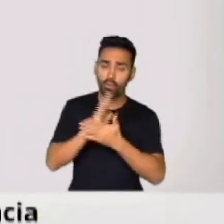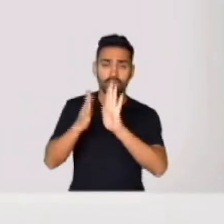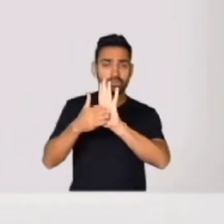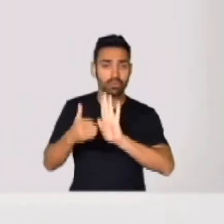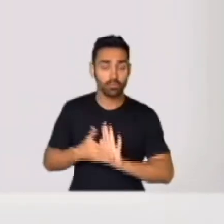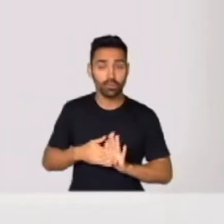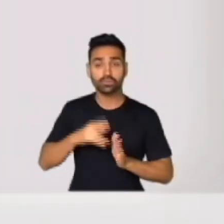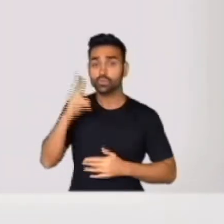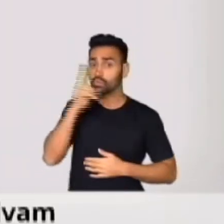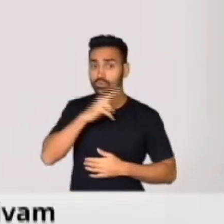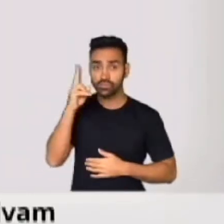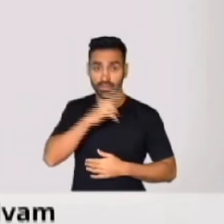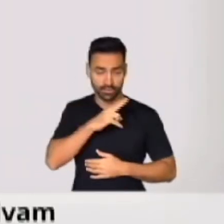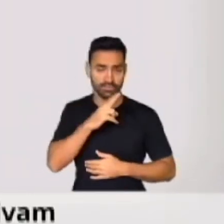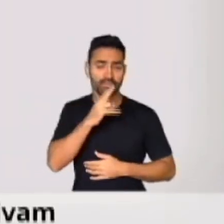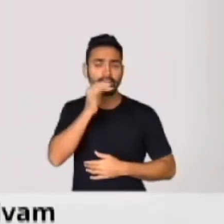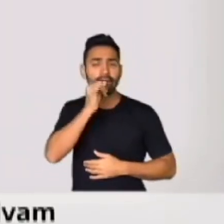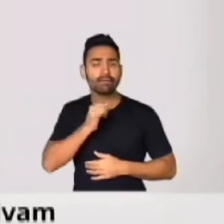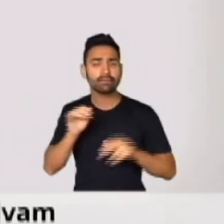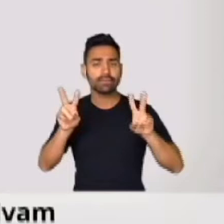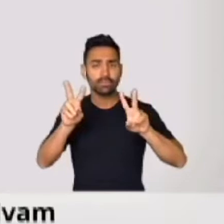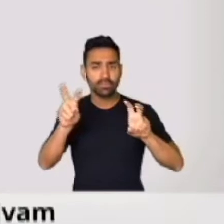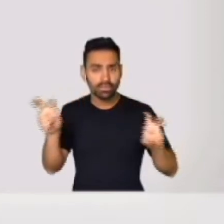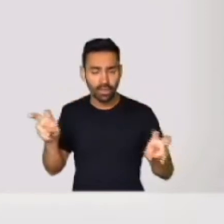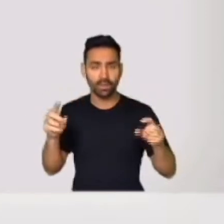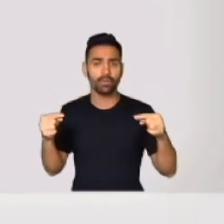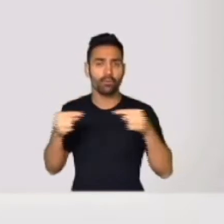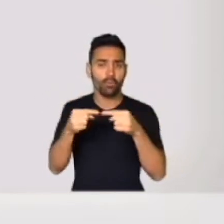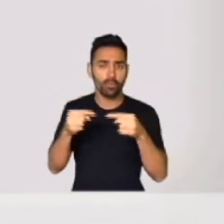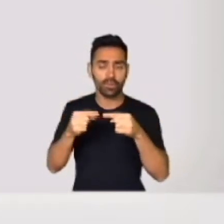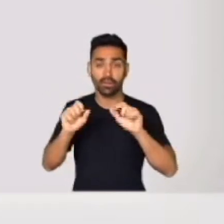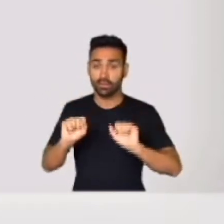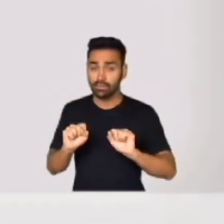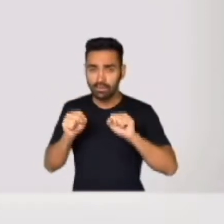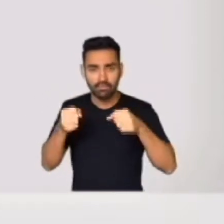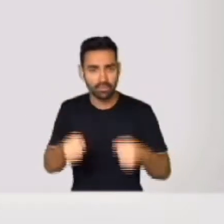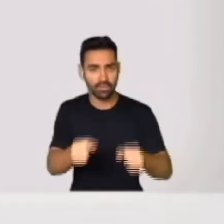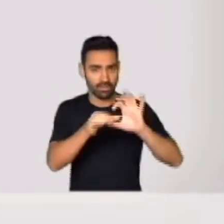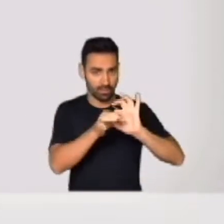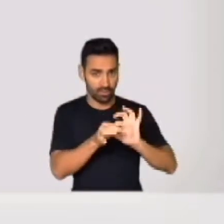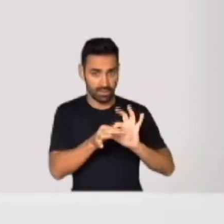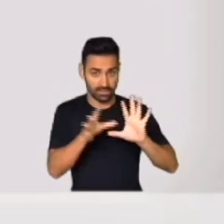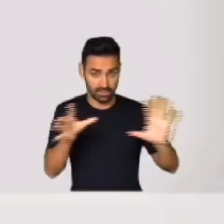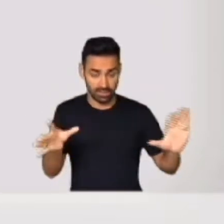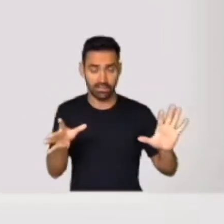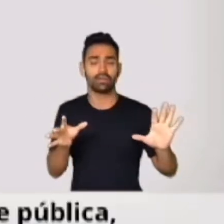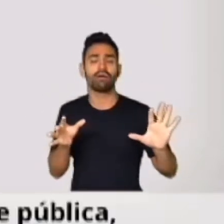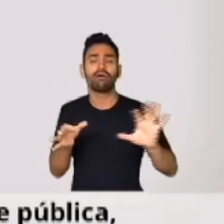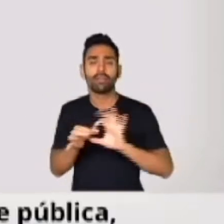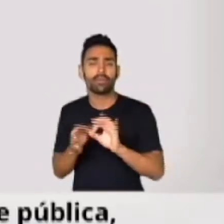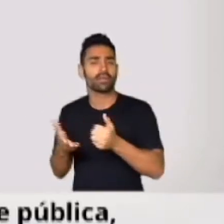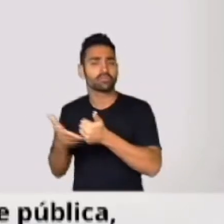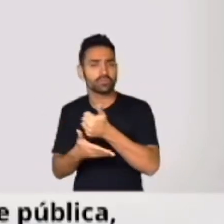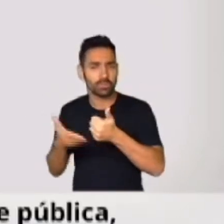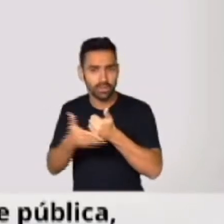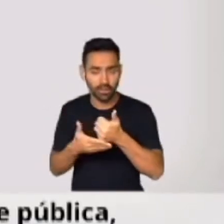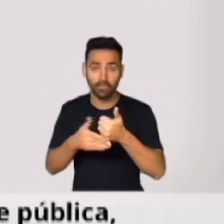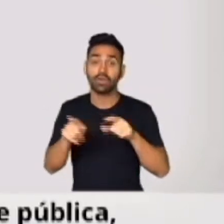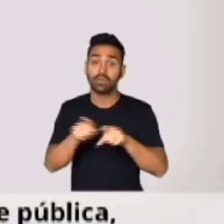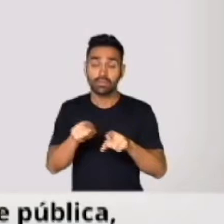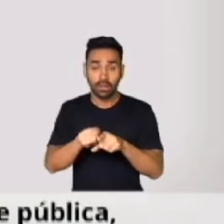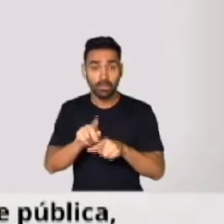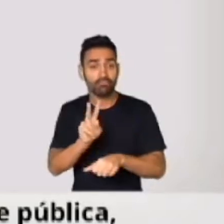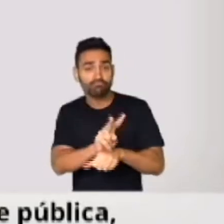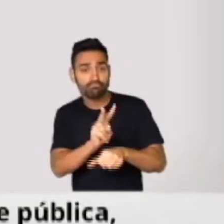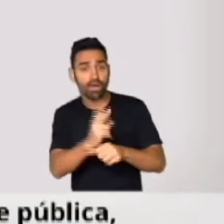tramitam em urgência de qualquer maneira, como as que tratam de temas que envolvam a defesa da democracia e das liberdades fundamentais, as que vêm em